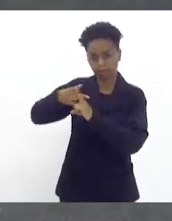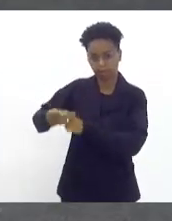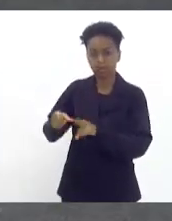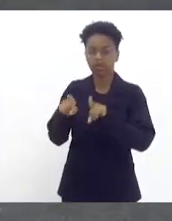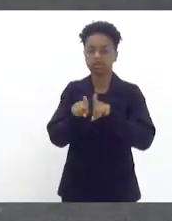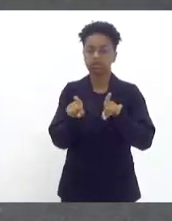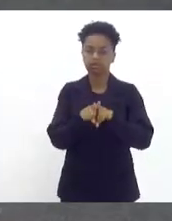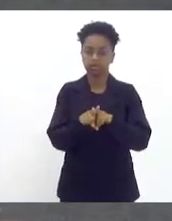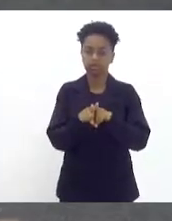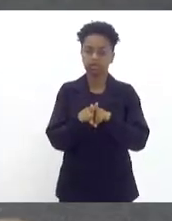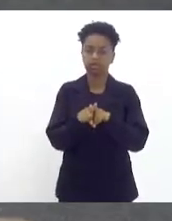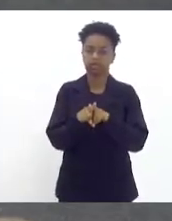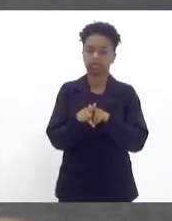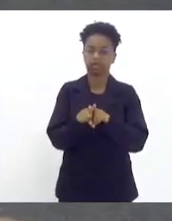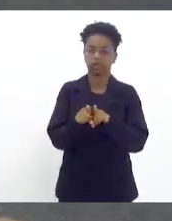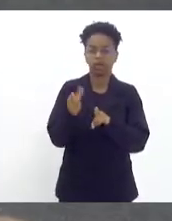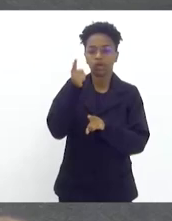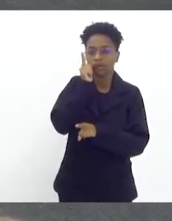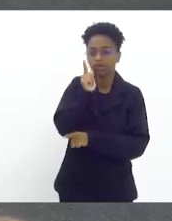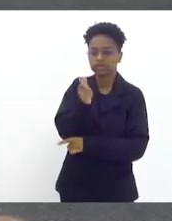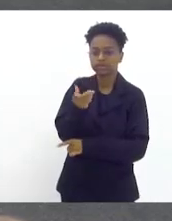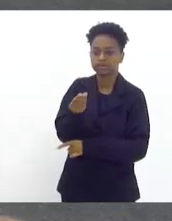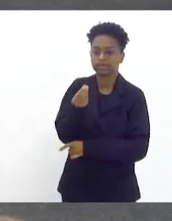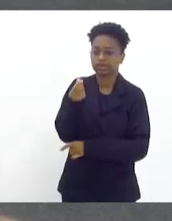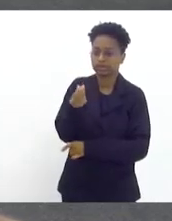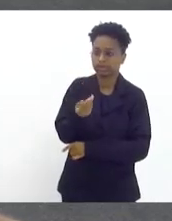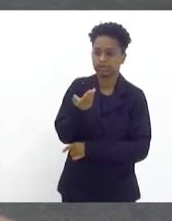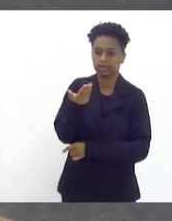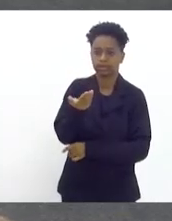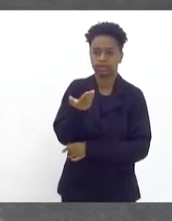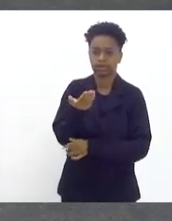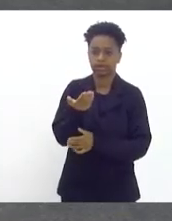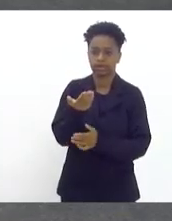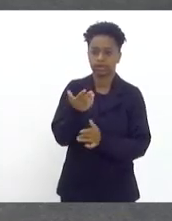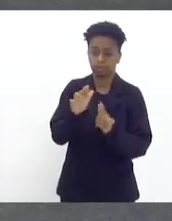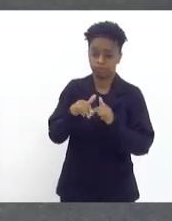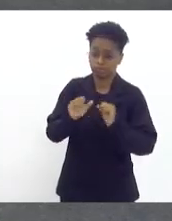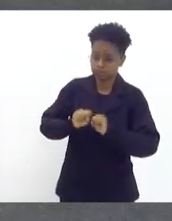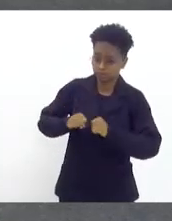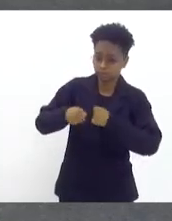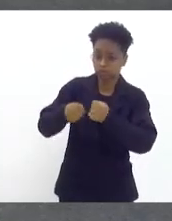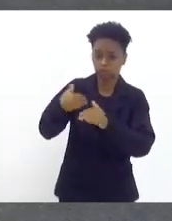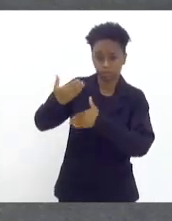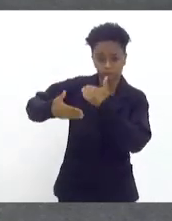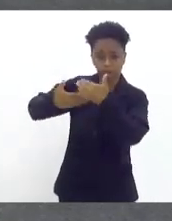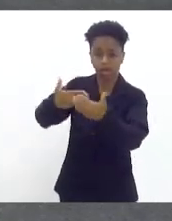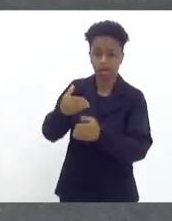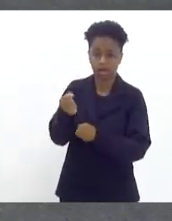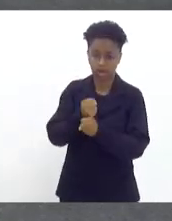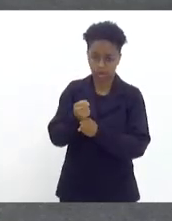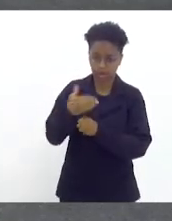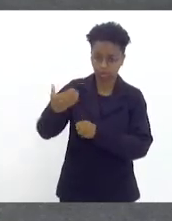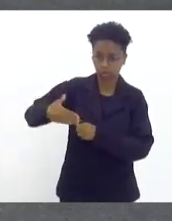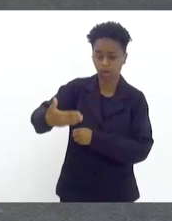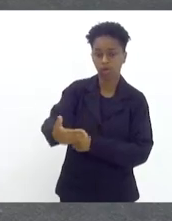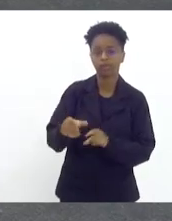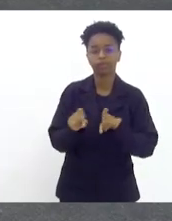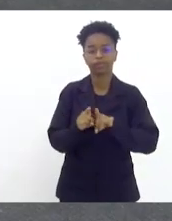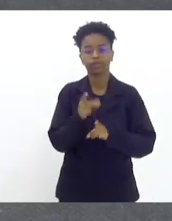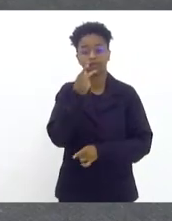de retribuições por desempenho anual e nesse sentido